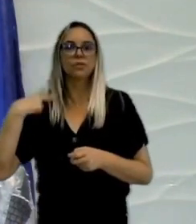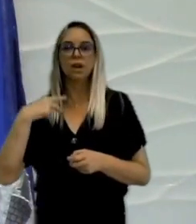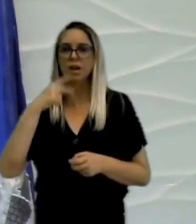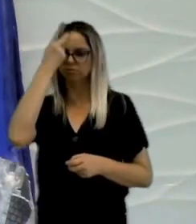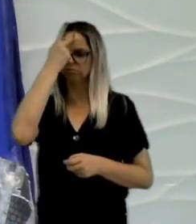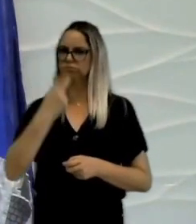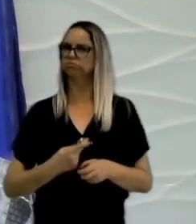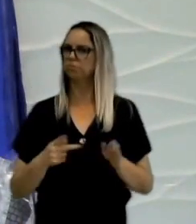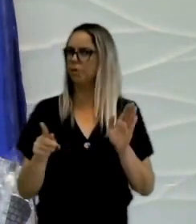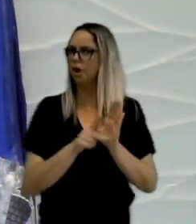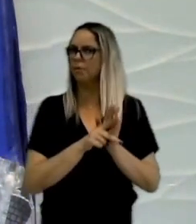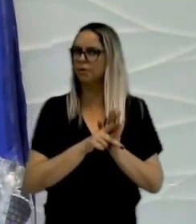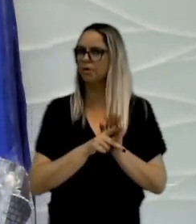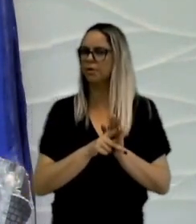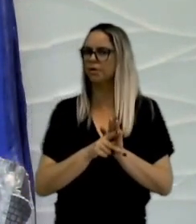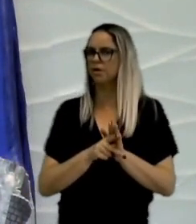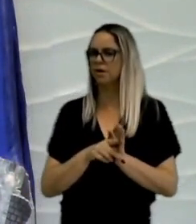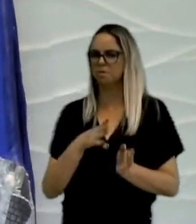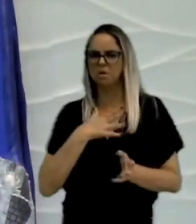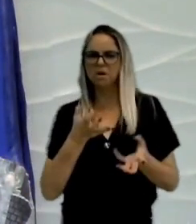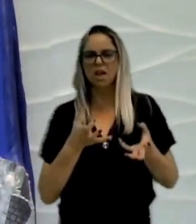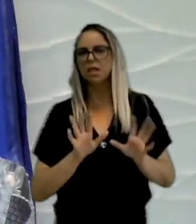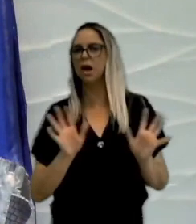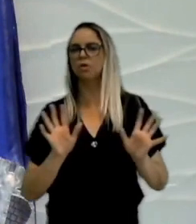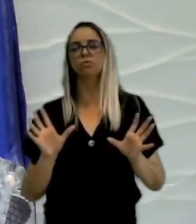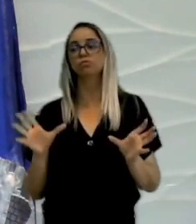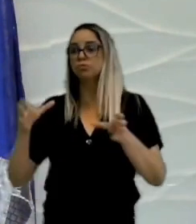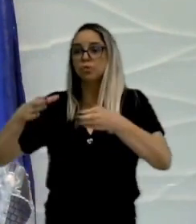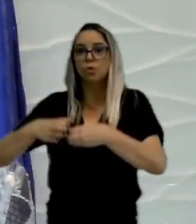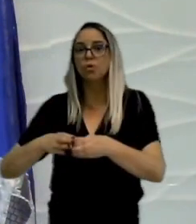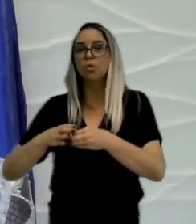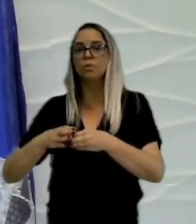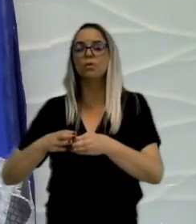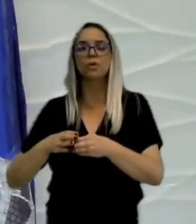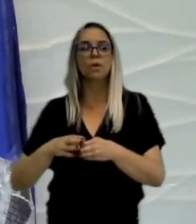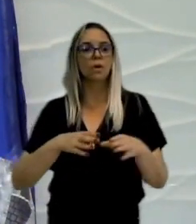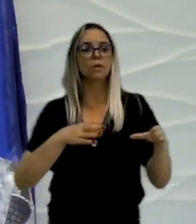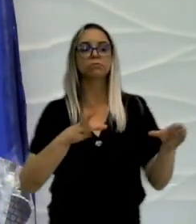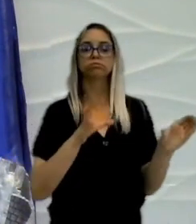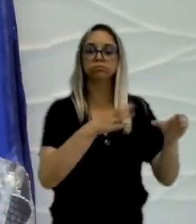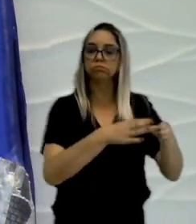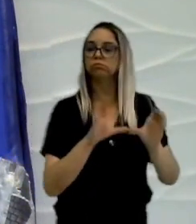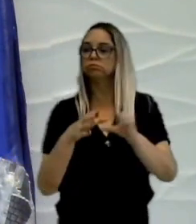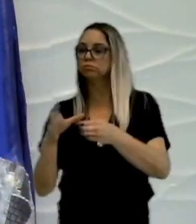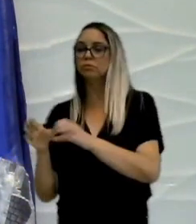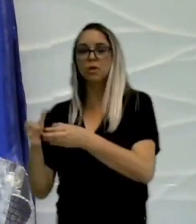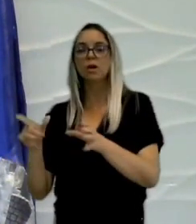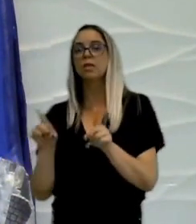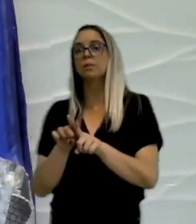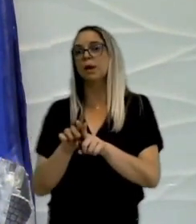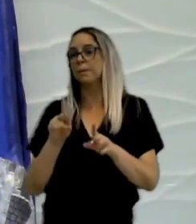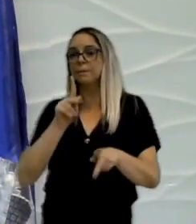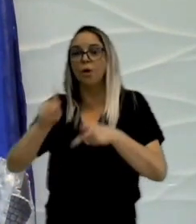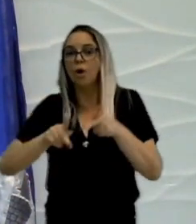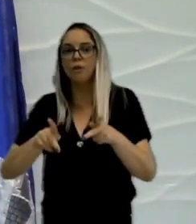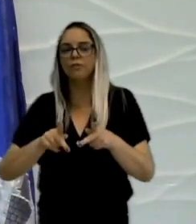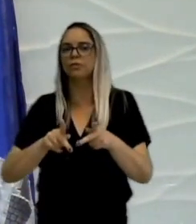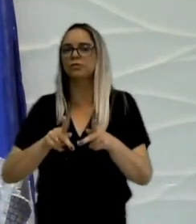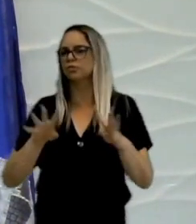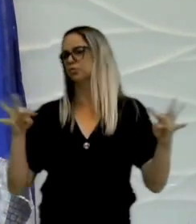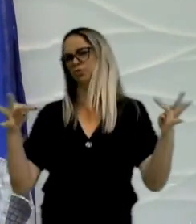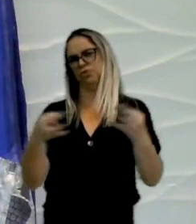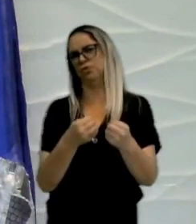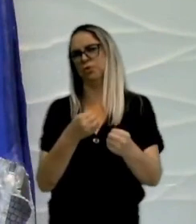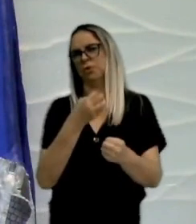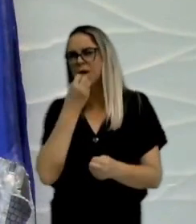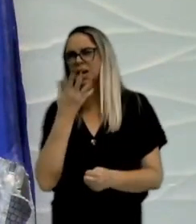próprios, mas sim o interesse da coletividade, o interesse das categorias, o interesse do nosso povo para um bem maior, um bem comum, que